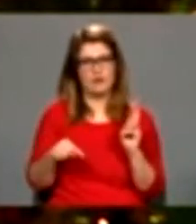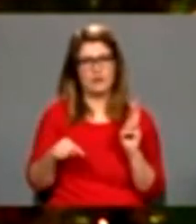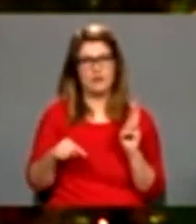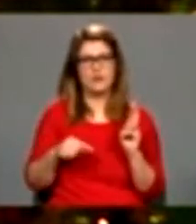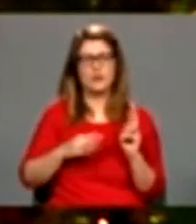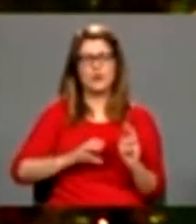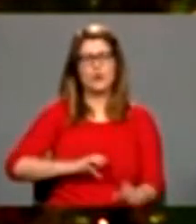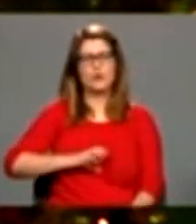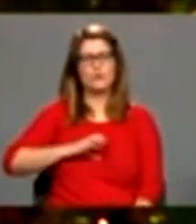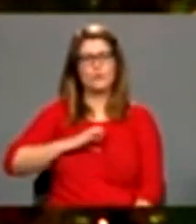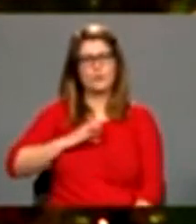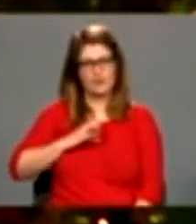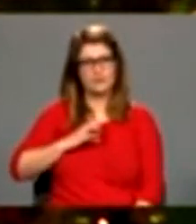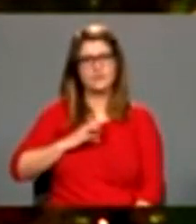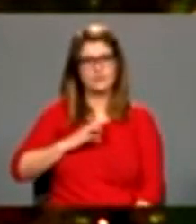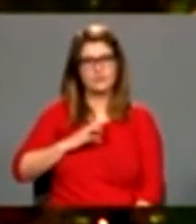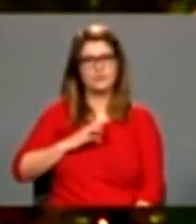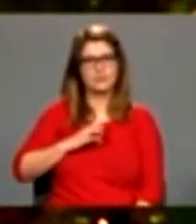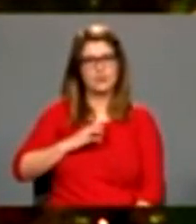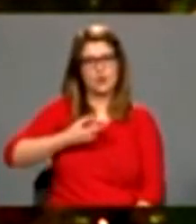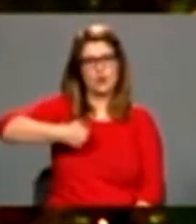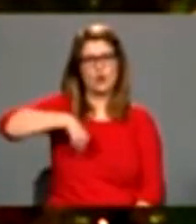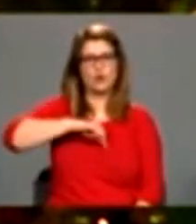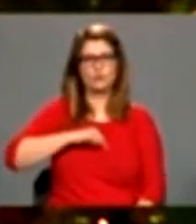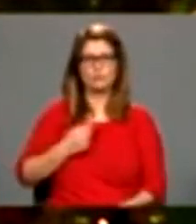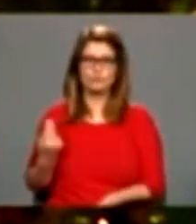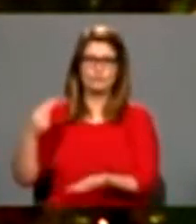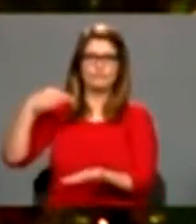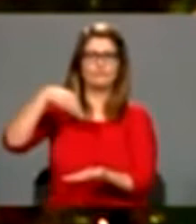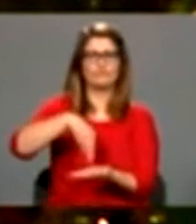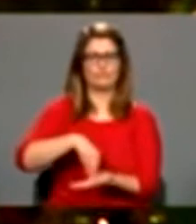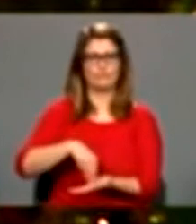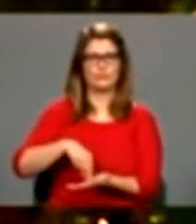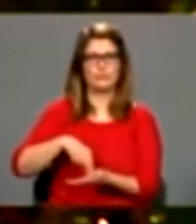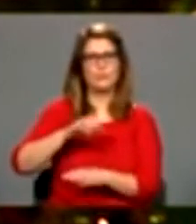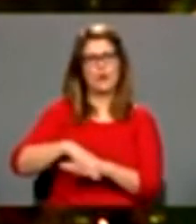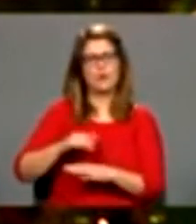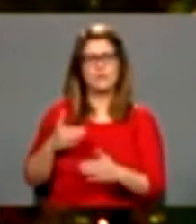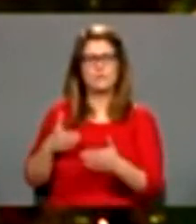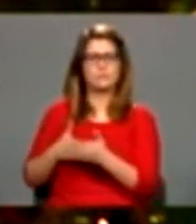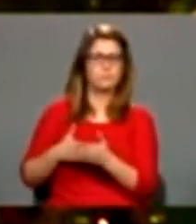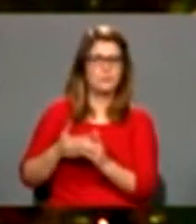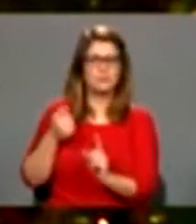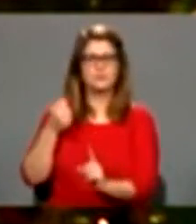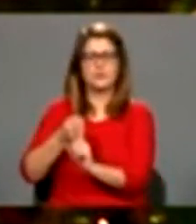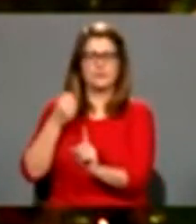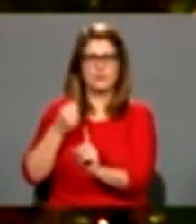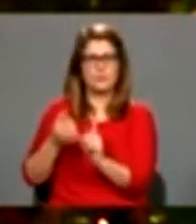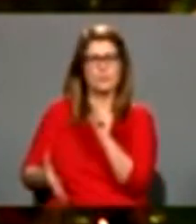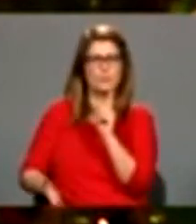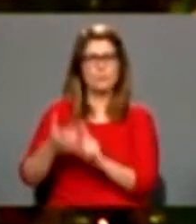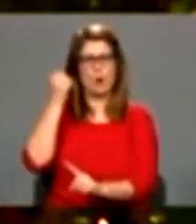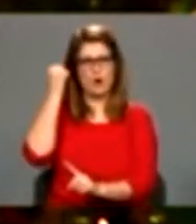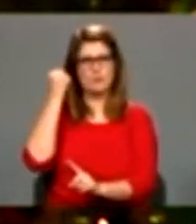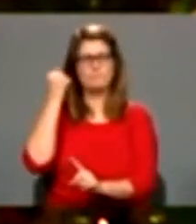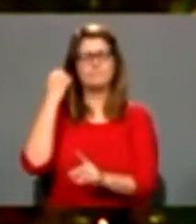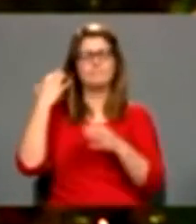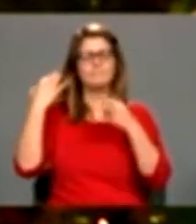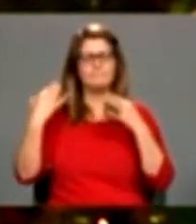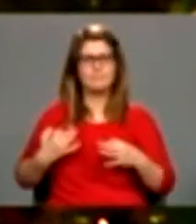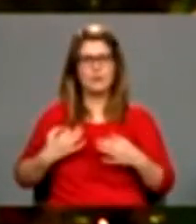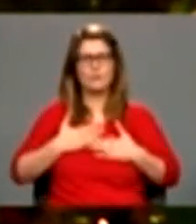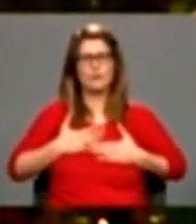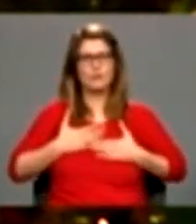confiança na capacidade do museu erros faça cada desafio e vencemos com vontade